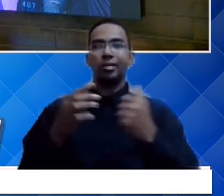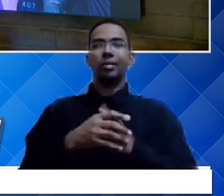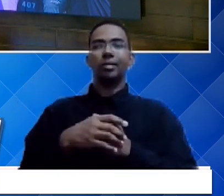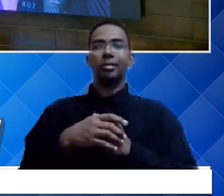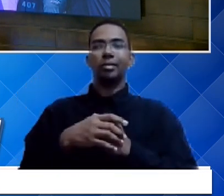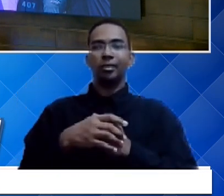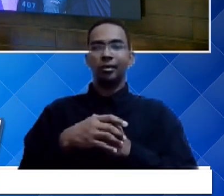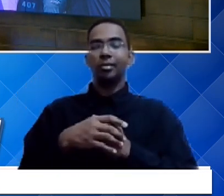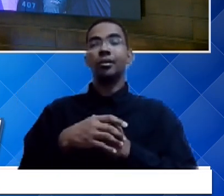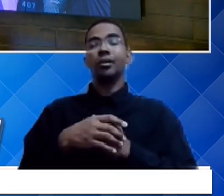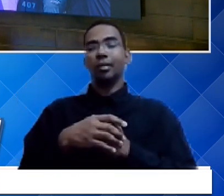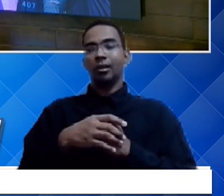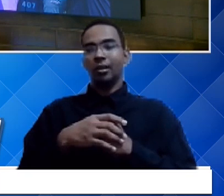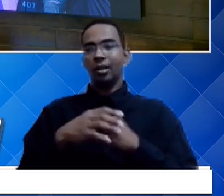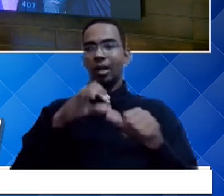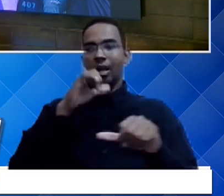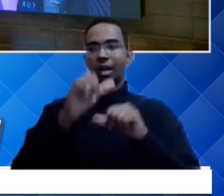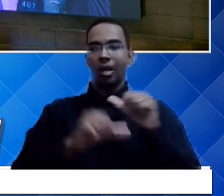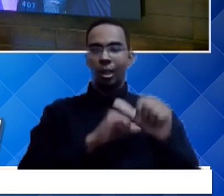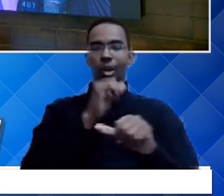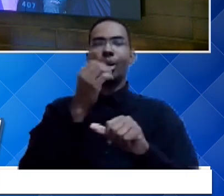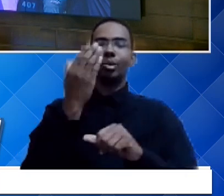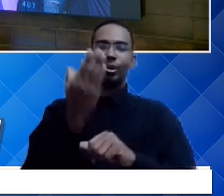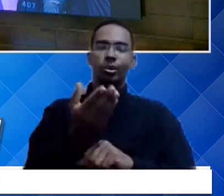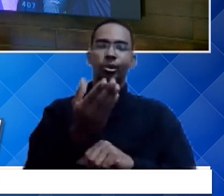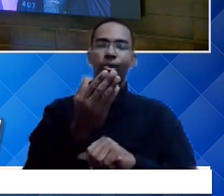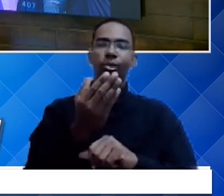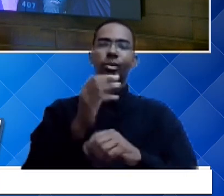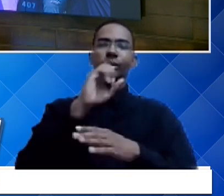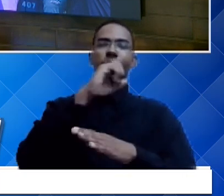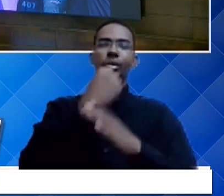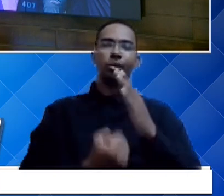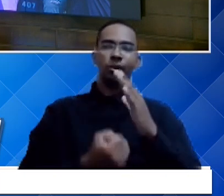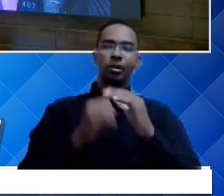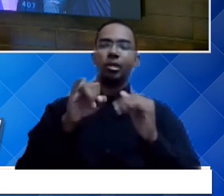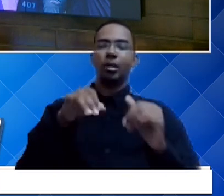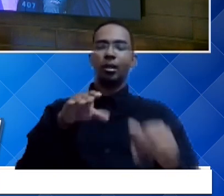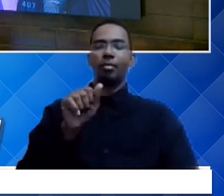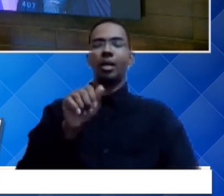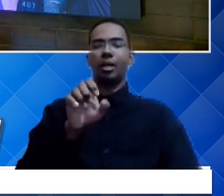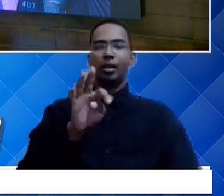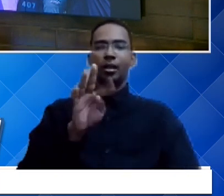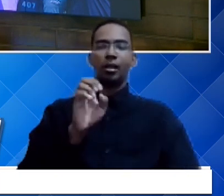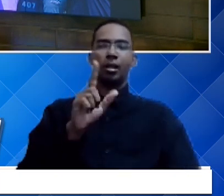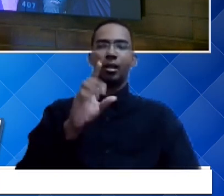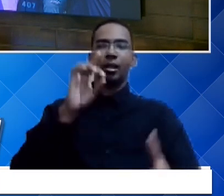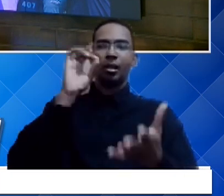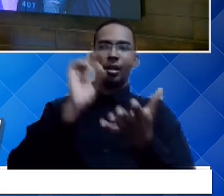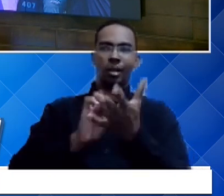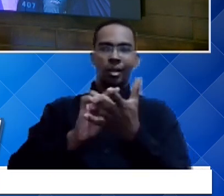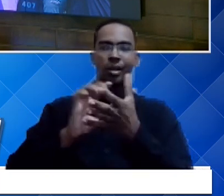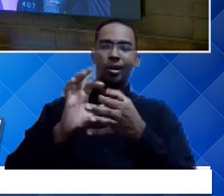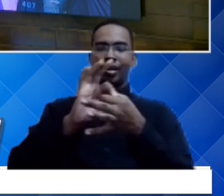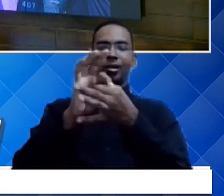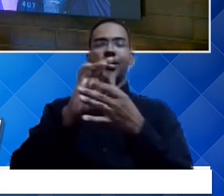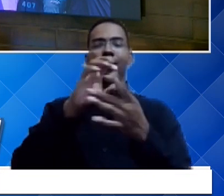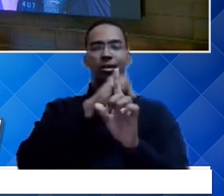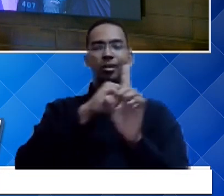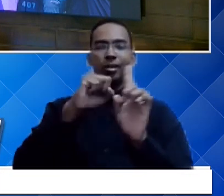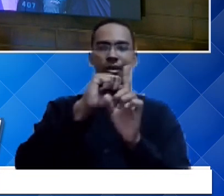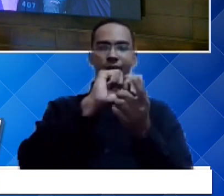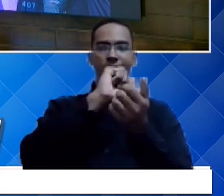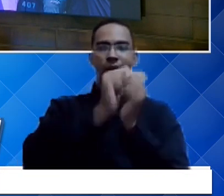E transformar o basquete em patrimônio material, ele significa eternizar esse vínculo social e esportivo com a nossa